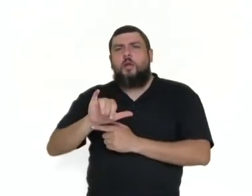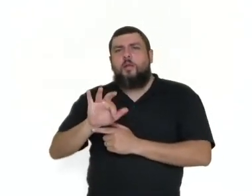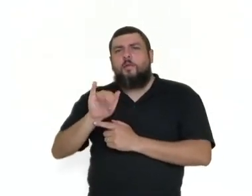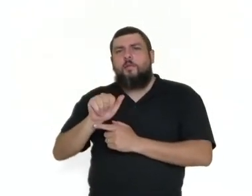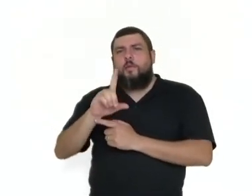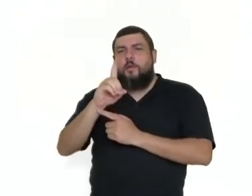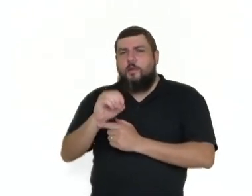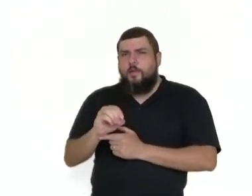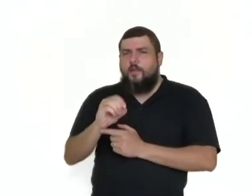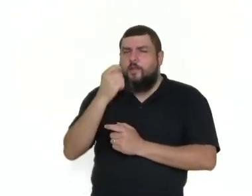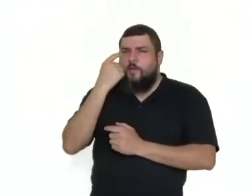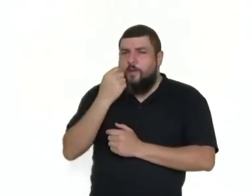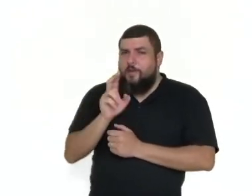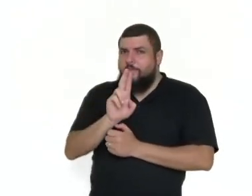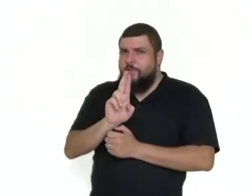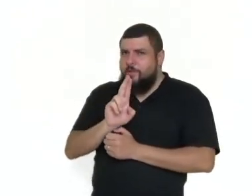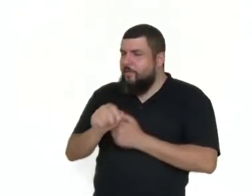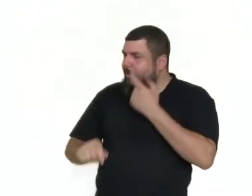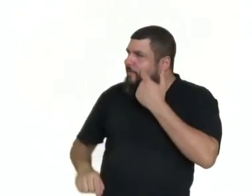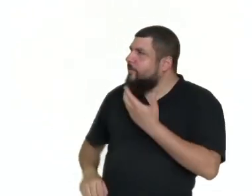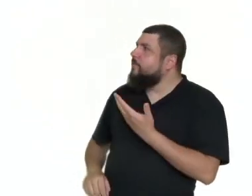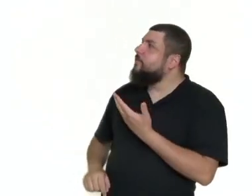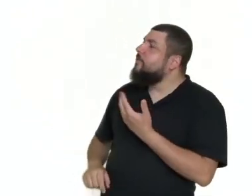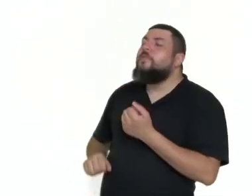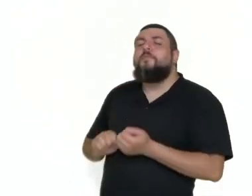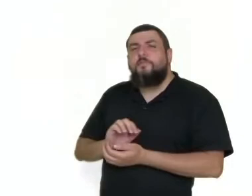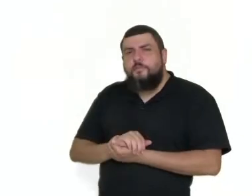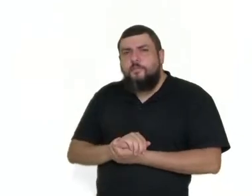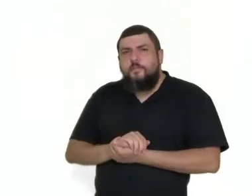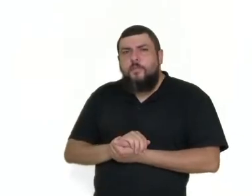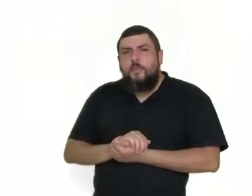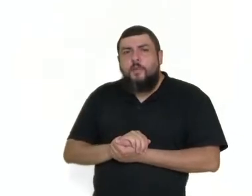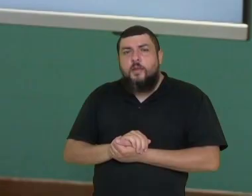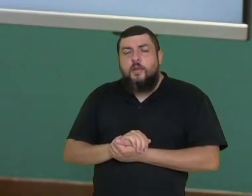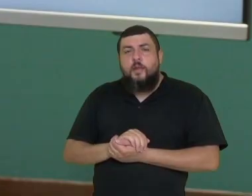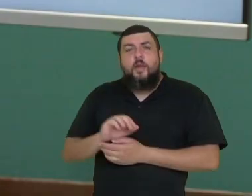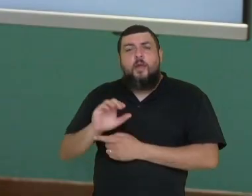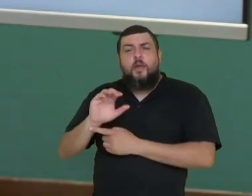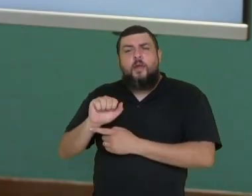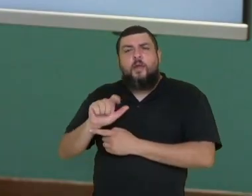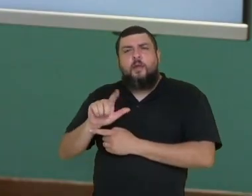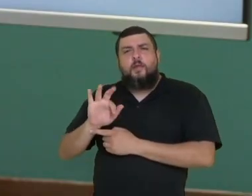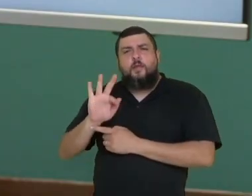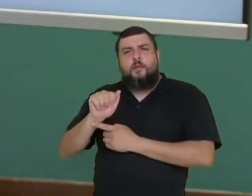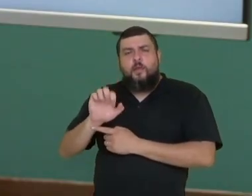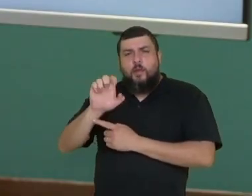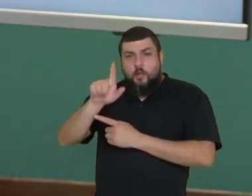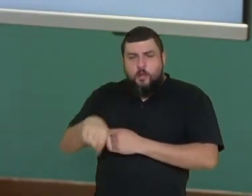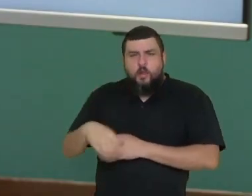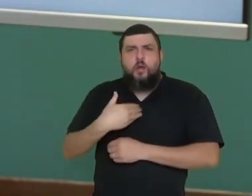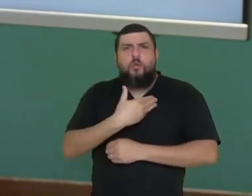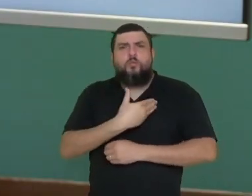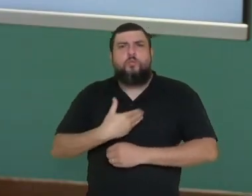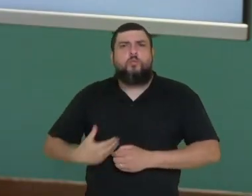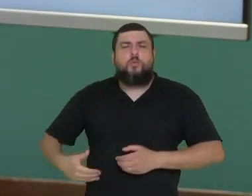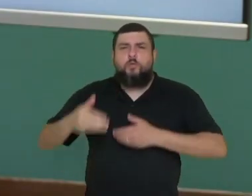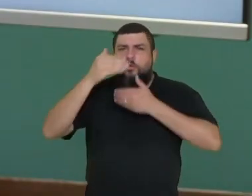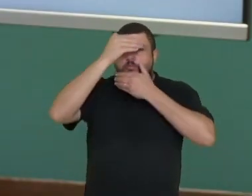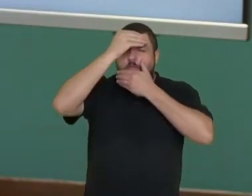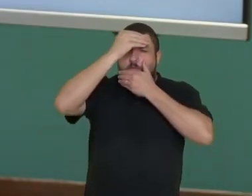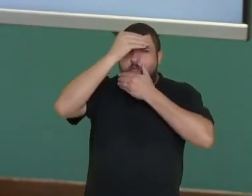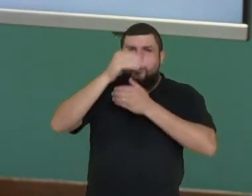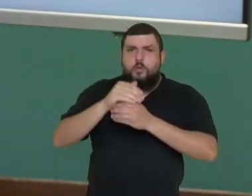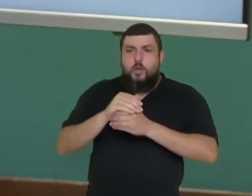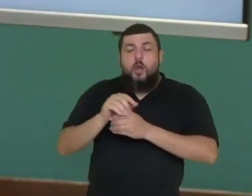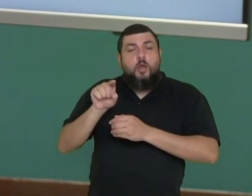o califado de Omíada. O califa era a denominação do governante muçulmano. A origem deles, inclusive, eram de